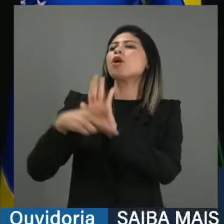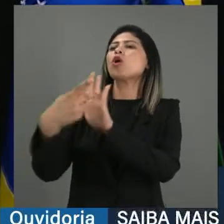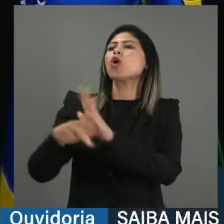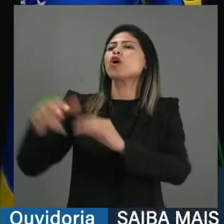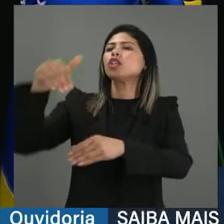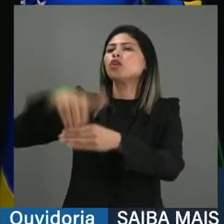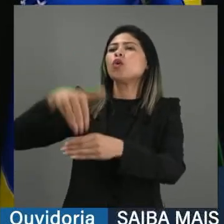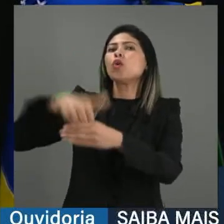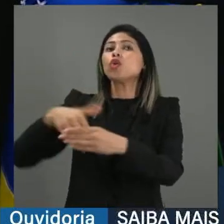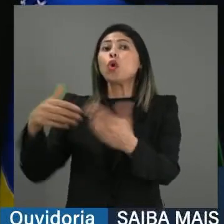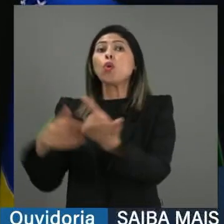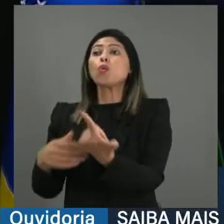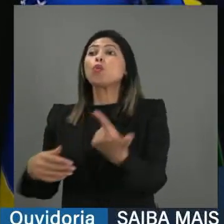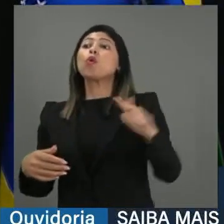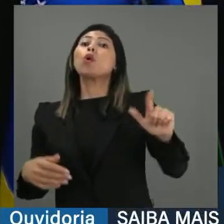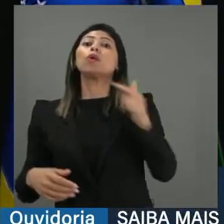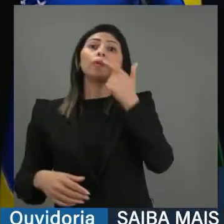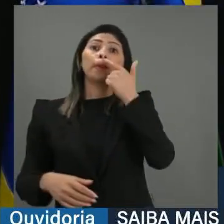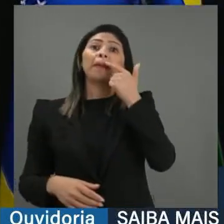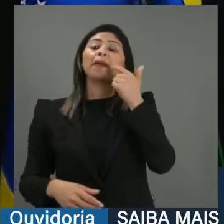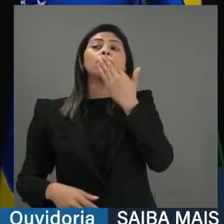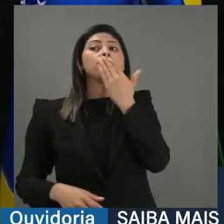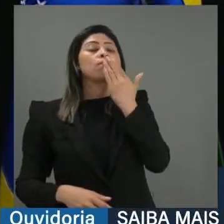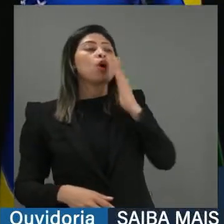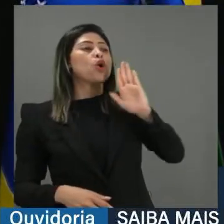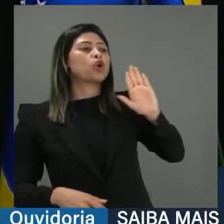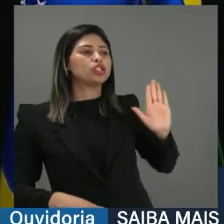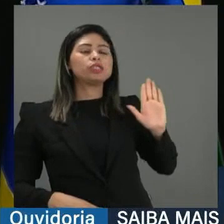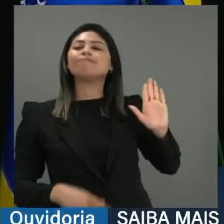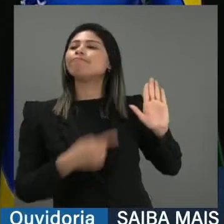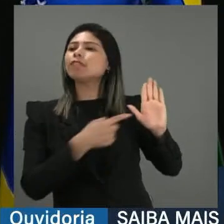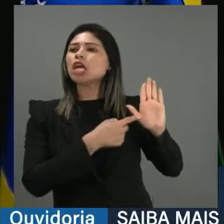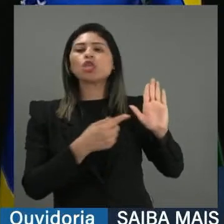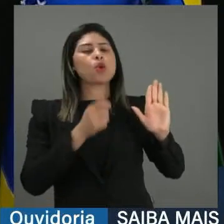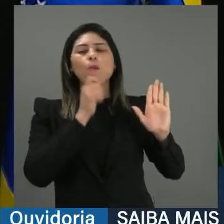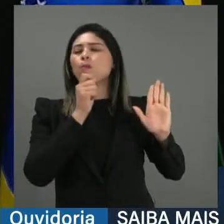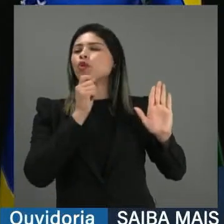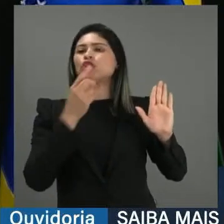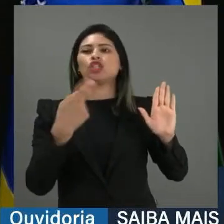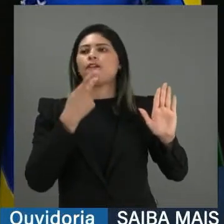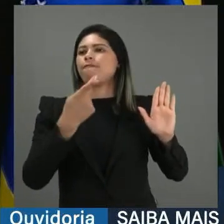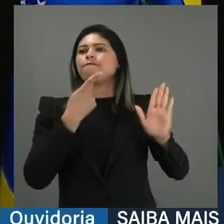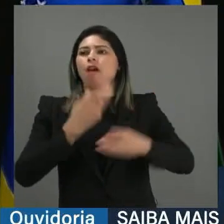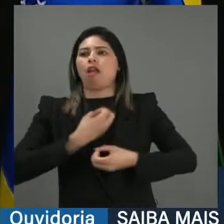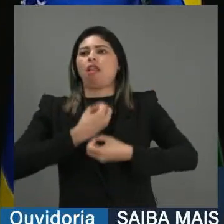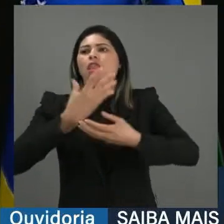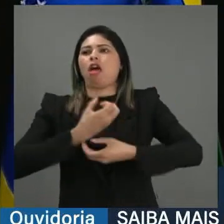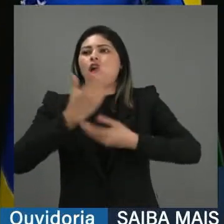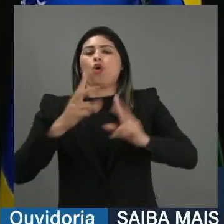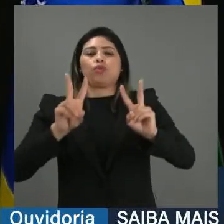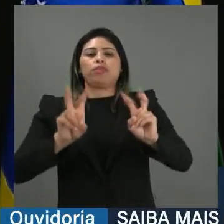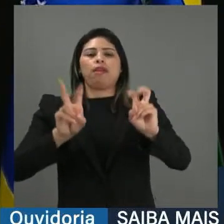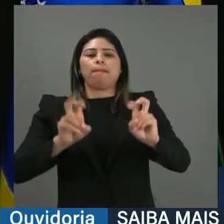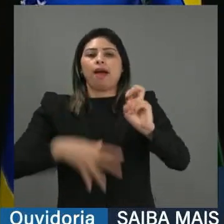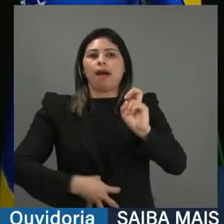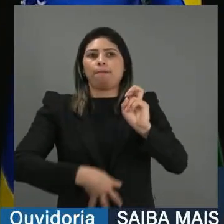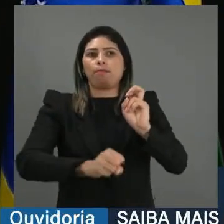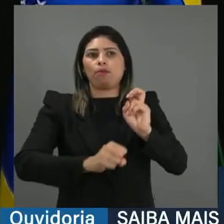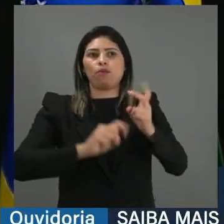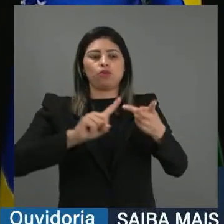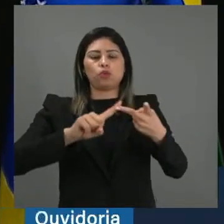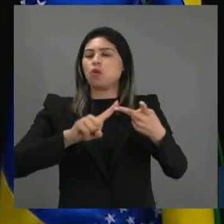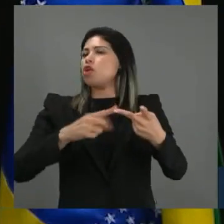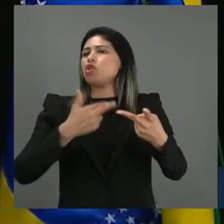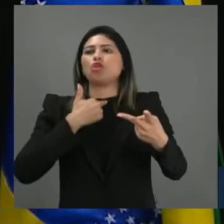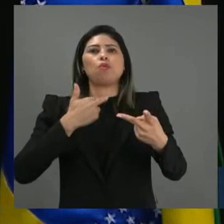O ex-presidente da República, que era candidato, não podia falar de aborto, não podia ligar aborto com o Lula, não podia